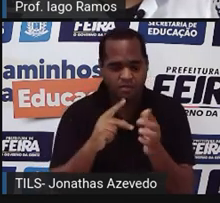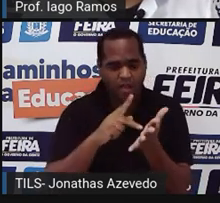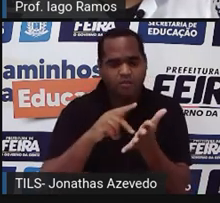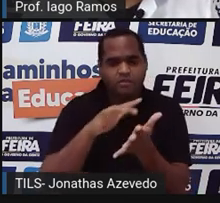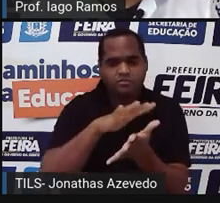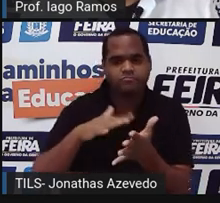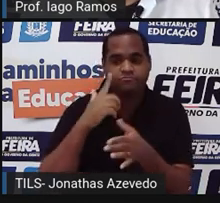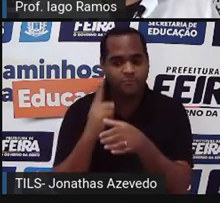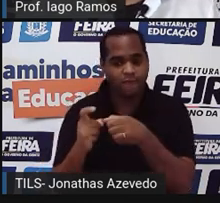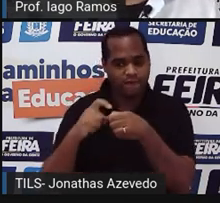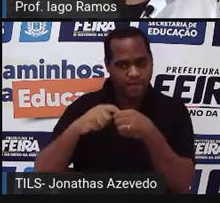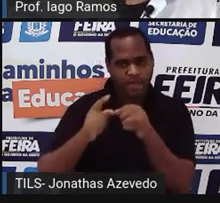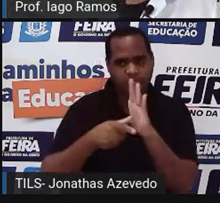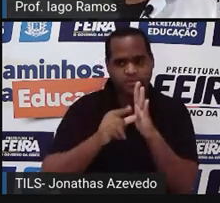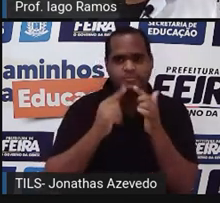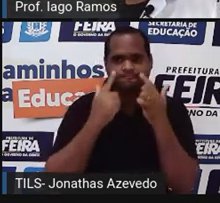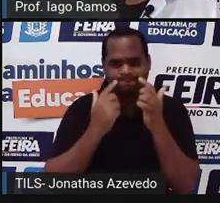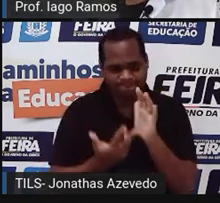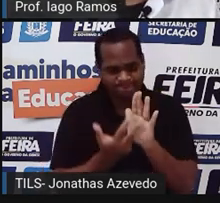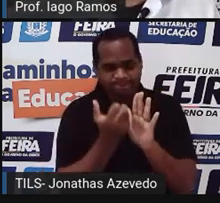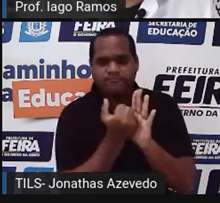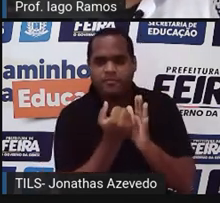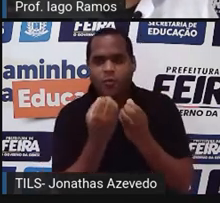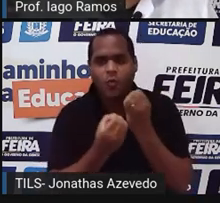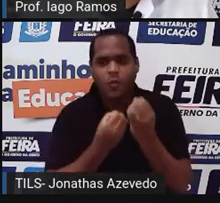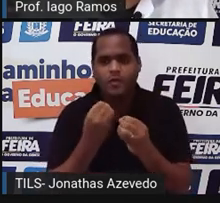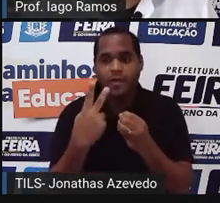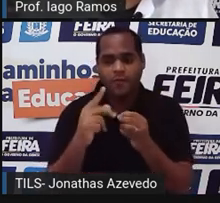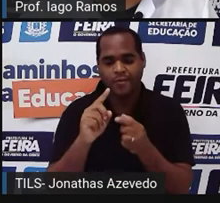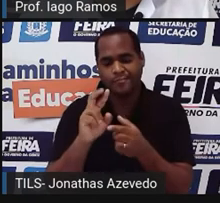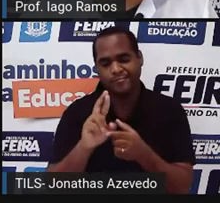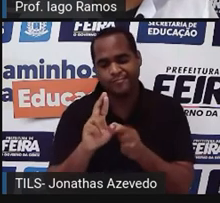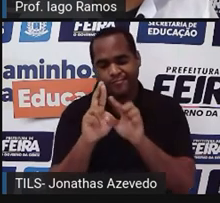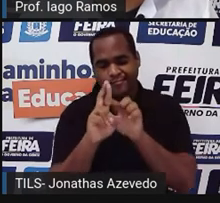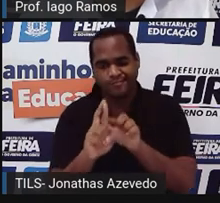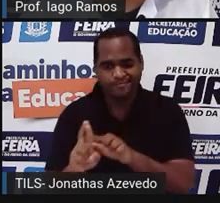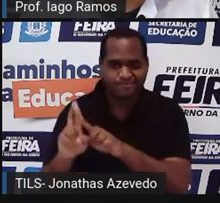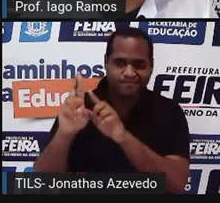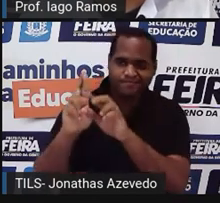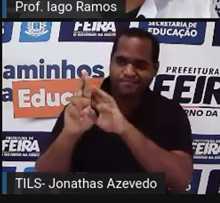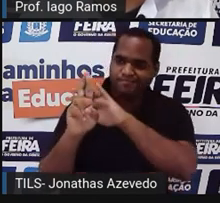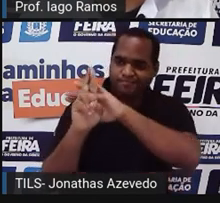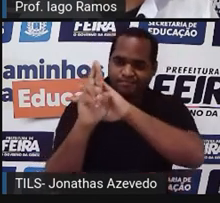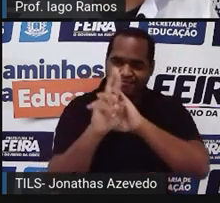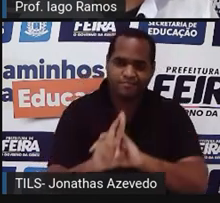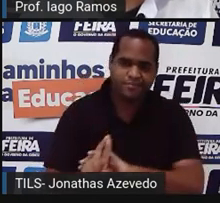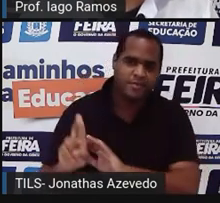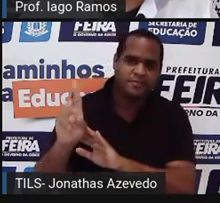vou voltar para a figura, só que eu vou voltar no sentido anti-horário, tá vendo?